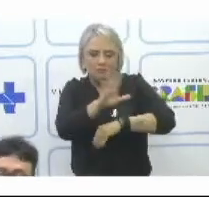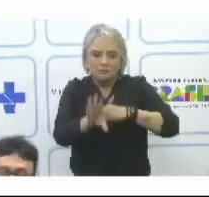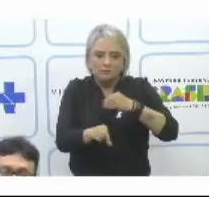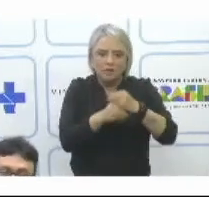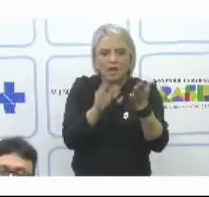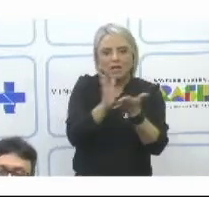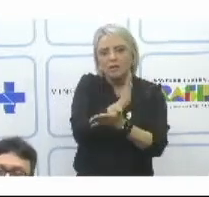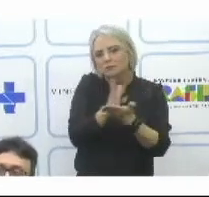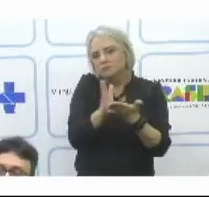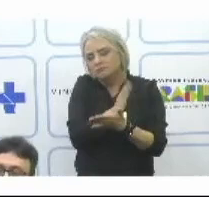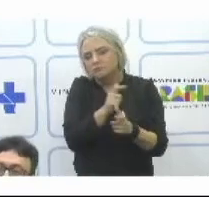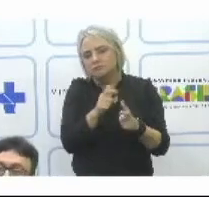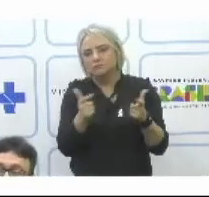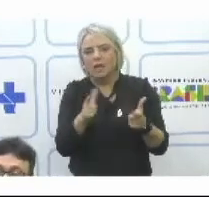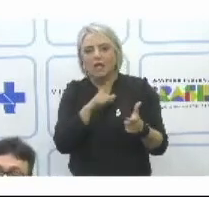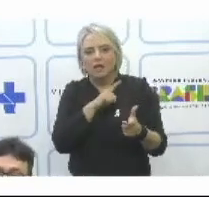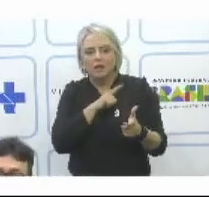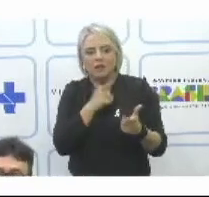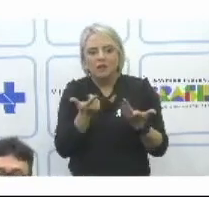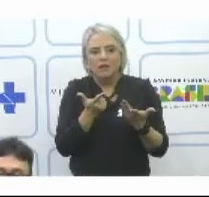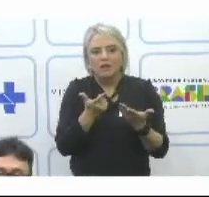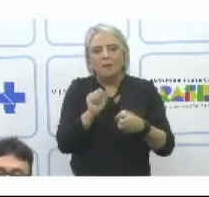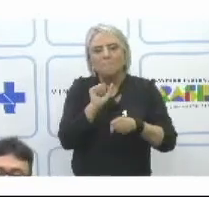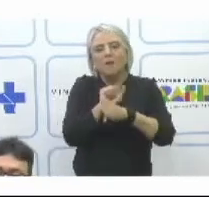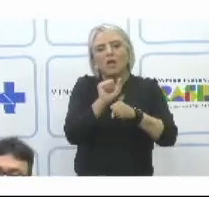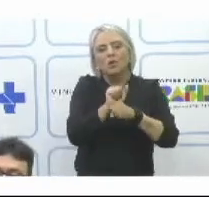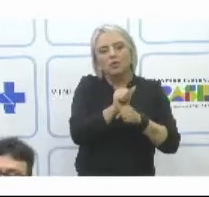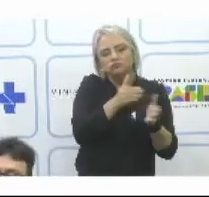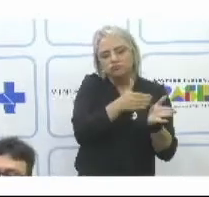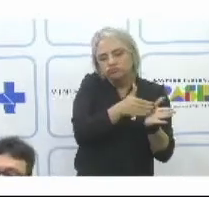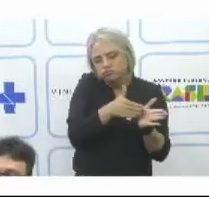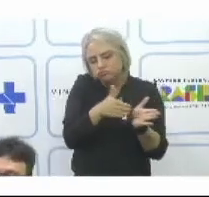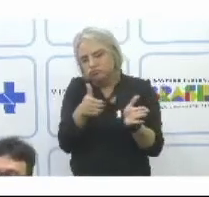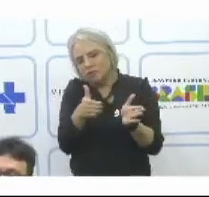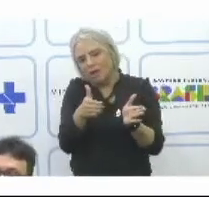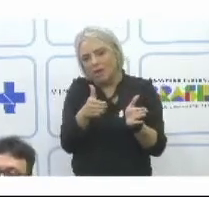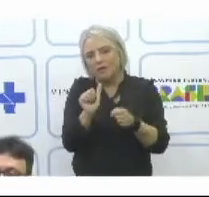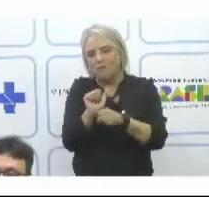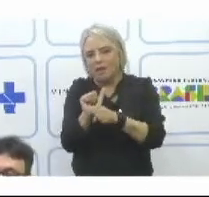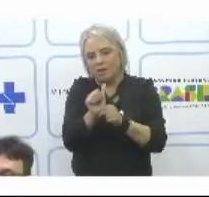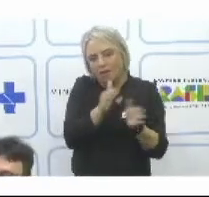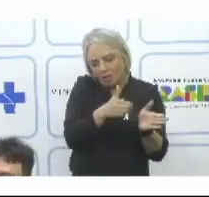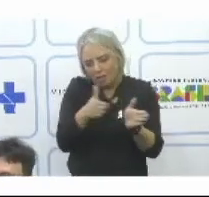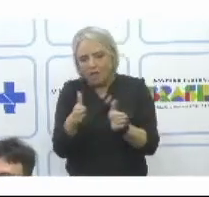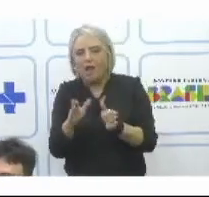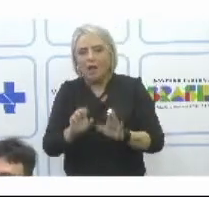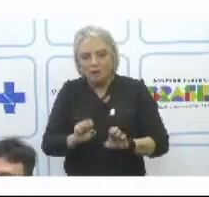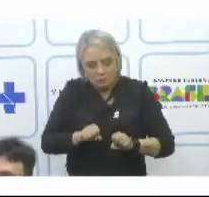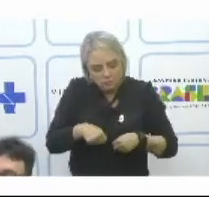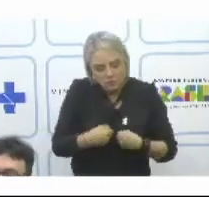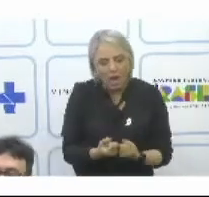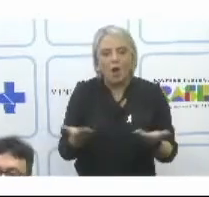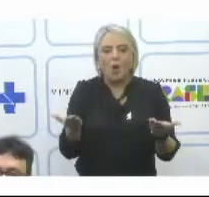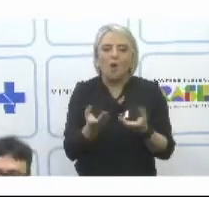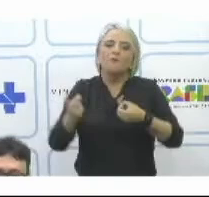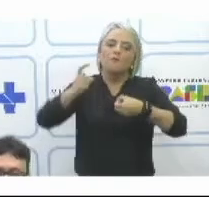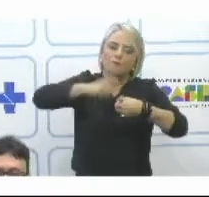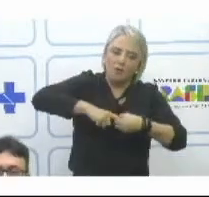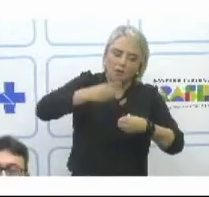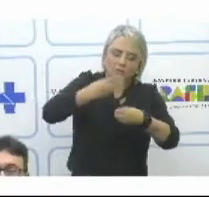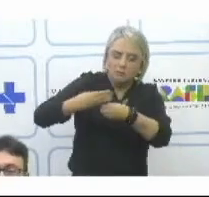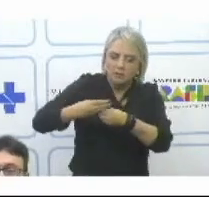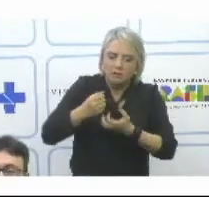integrativas e em algum momento, né, teve uma descontinuidade. Então, o nosso esforço agora é fazer com que esses municípios voltem